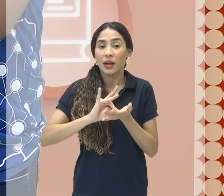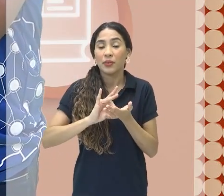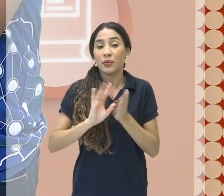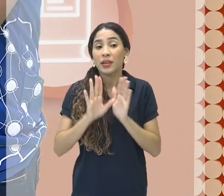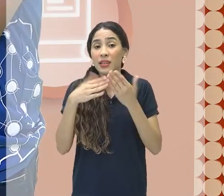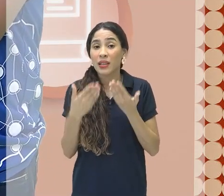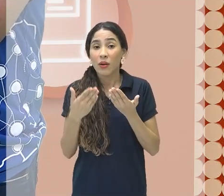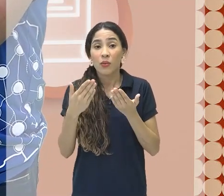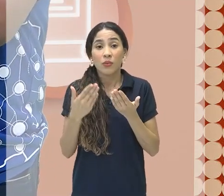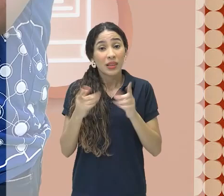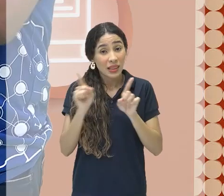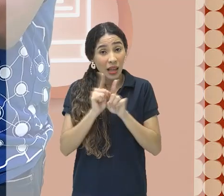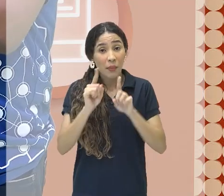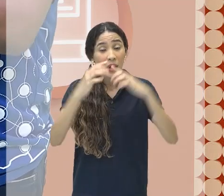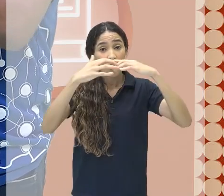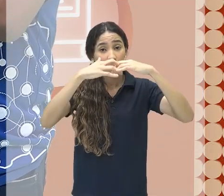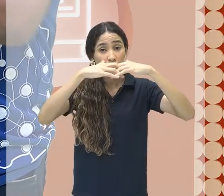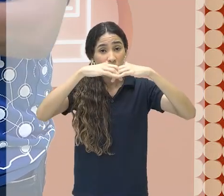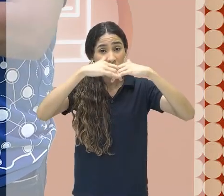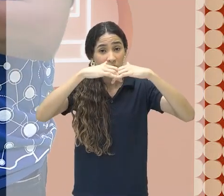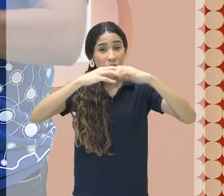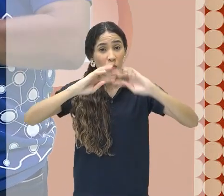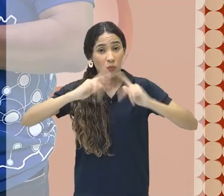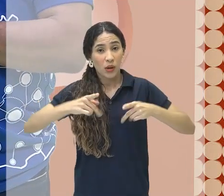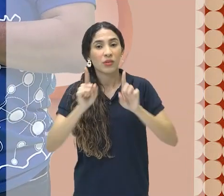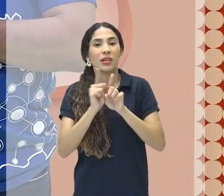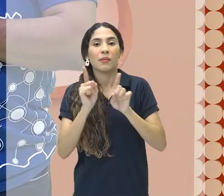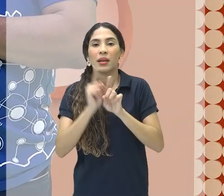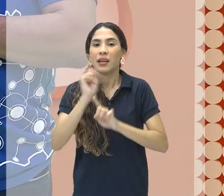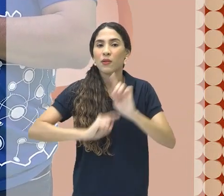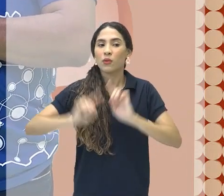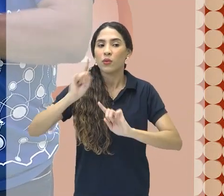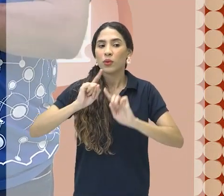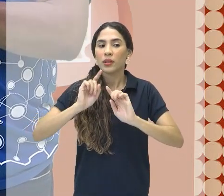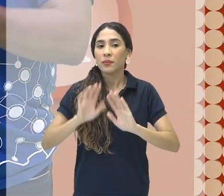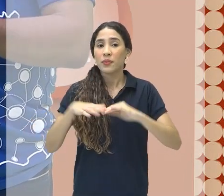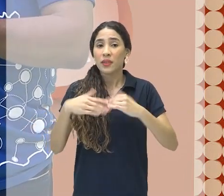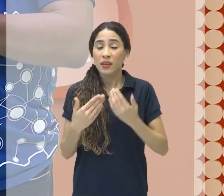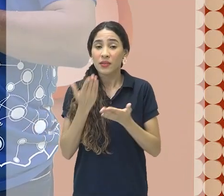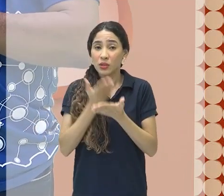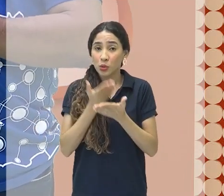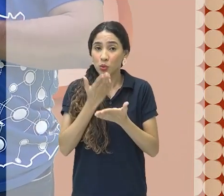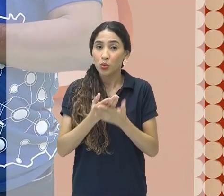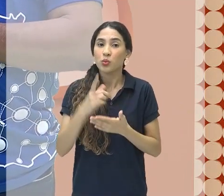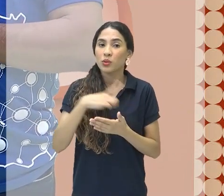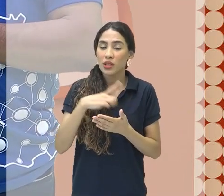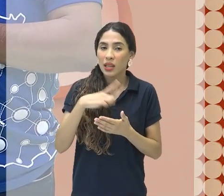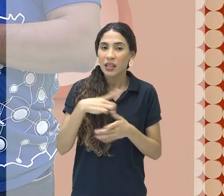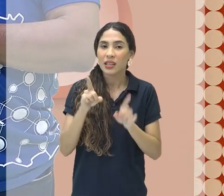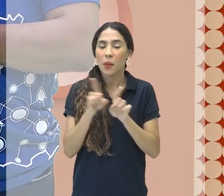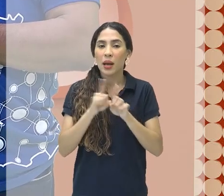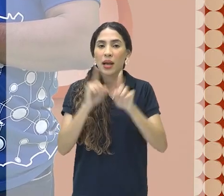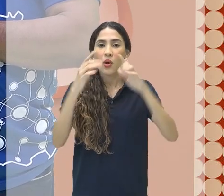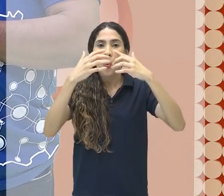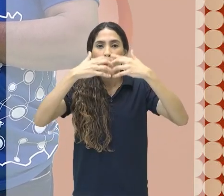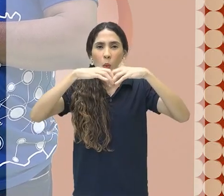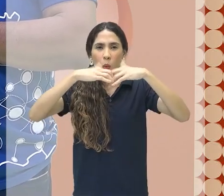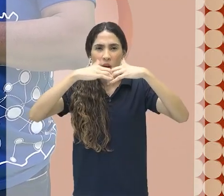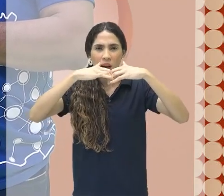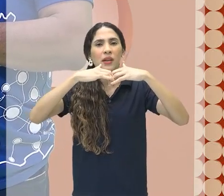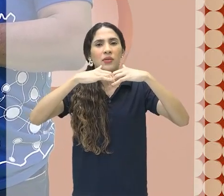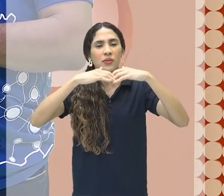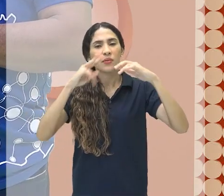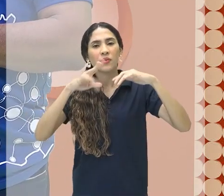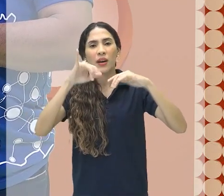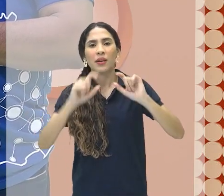Então, até o nosso cérebro, o cérebro humano, ele se transforma. E já há estudos, né, que o nosso crânio,